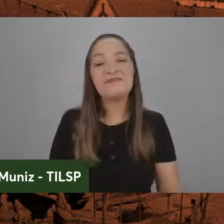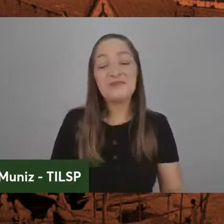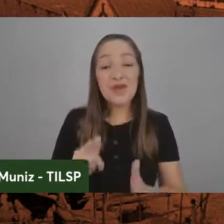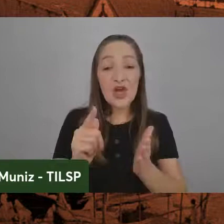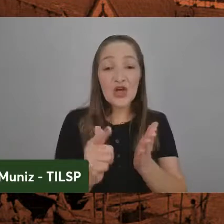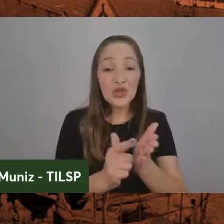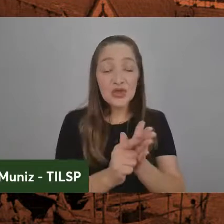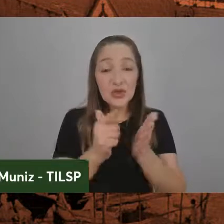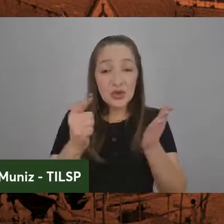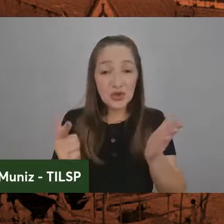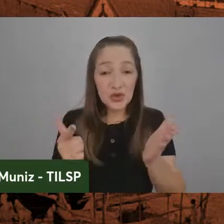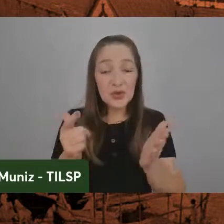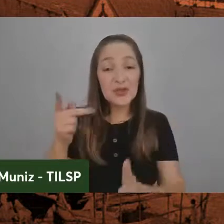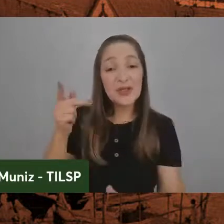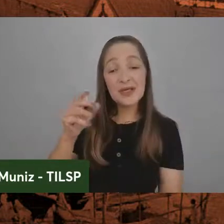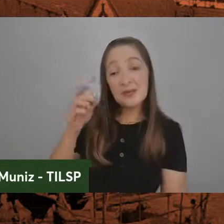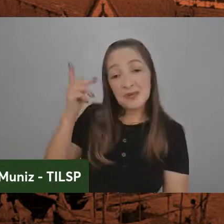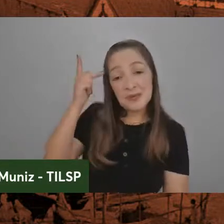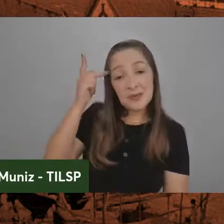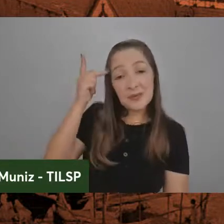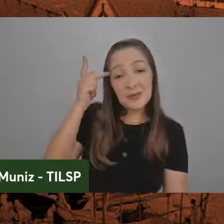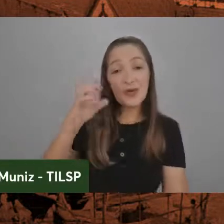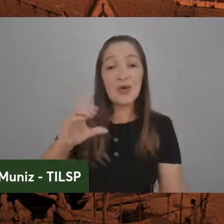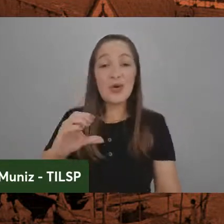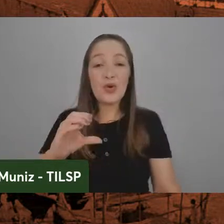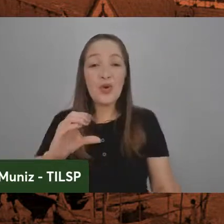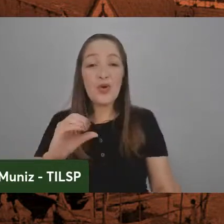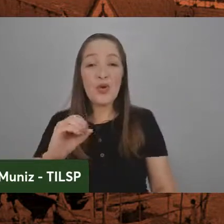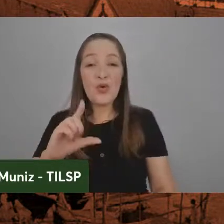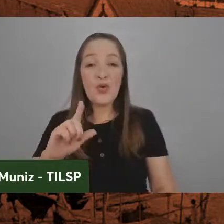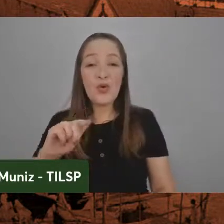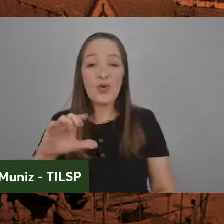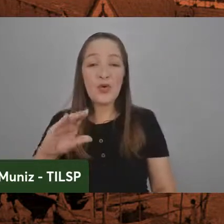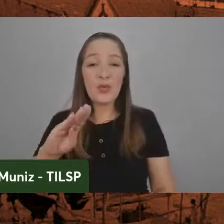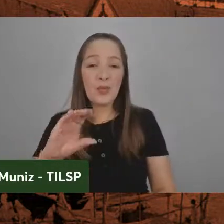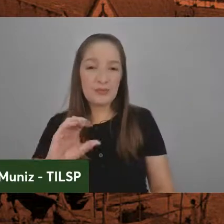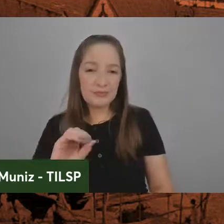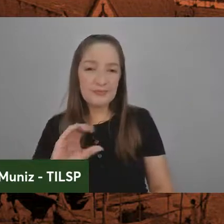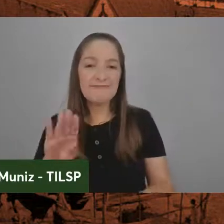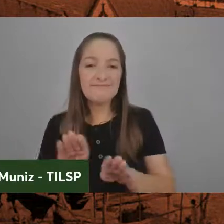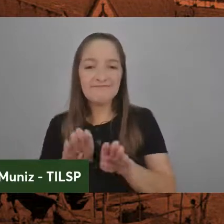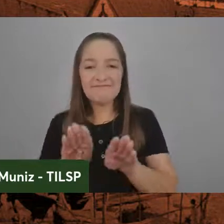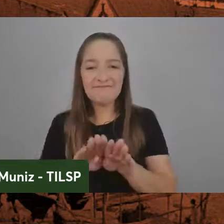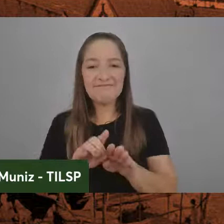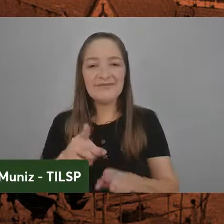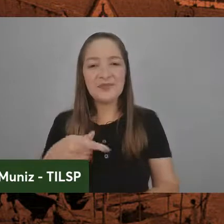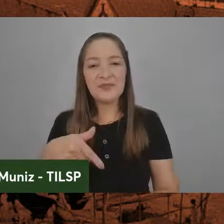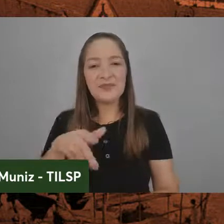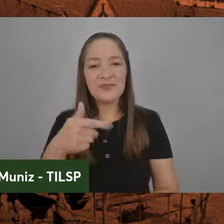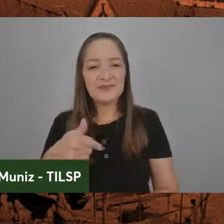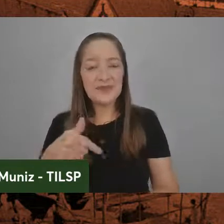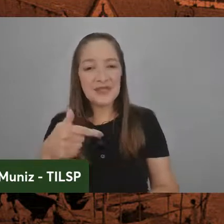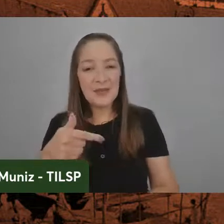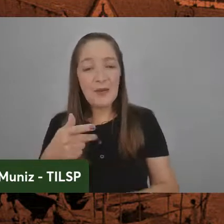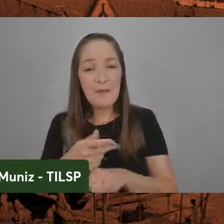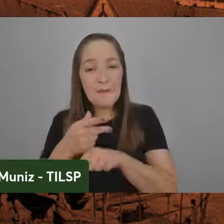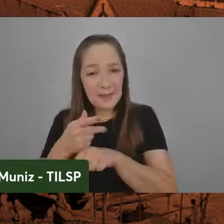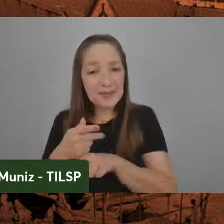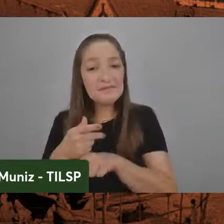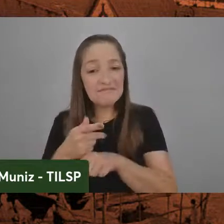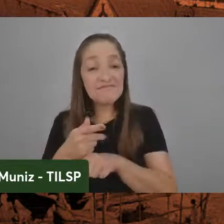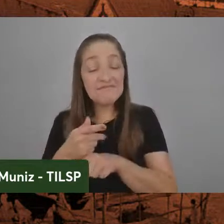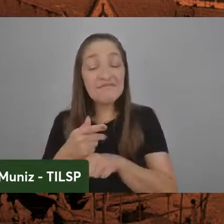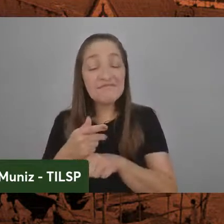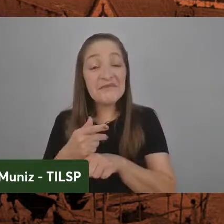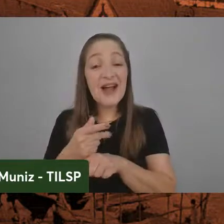Em 2017, recebeu do governo francês o título de Oficial da Ordem das Artes e das Letras. Essa